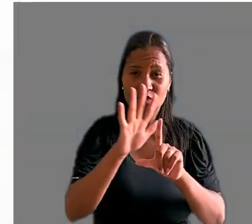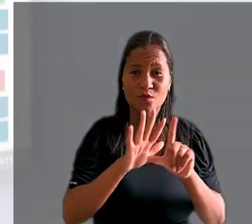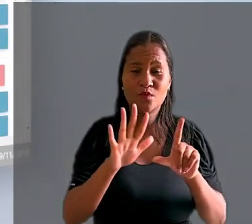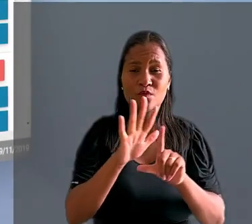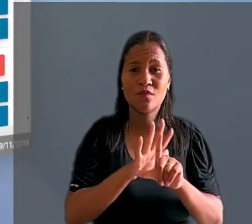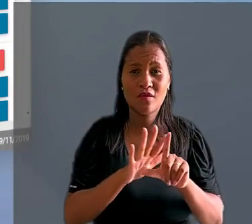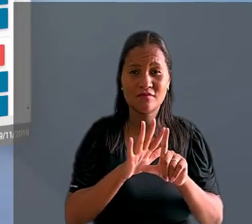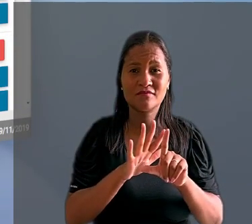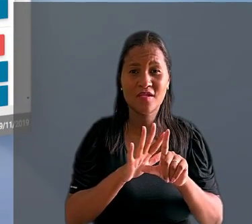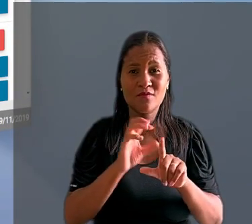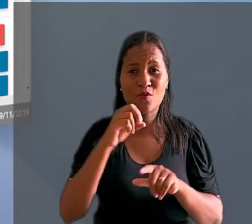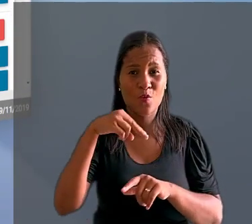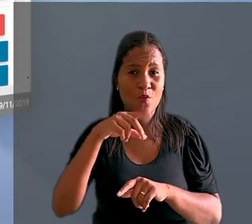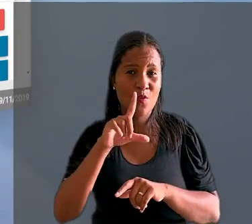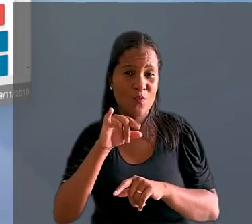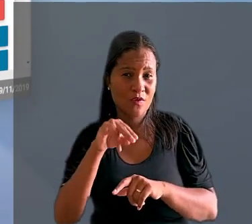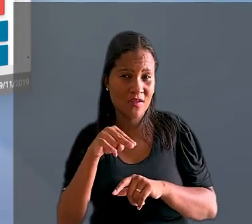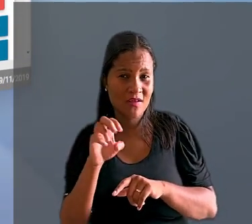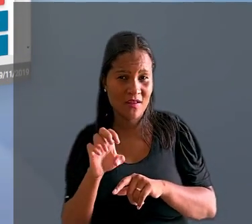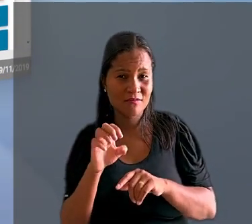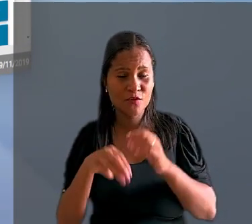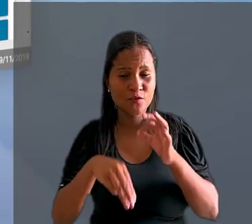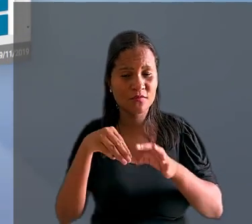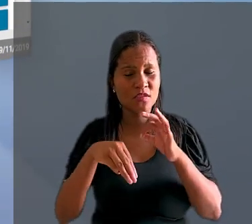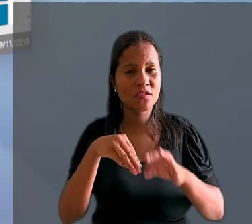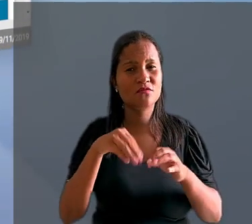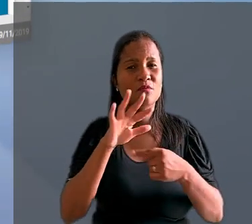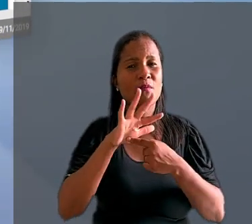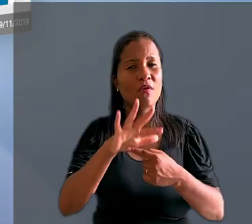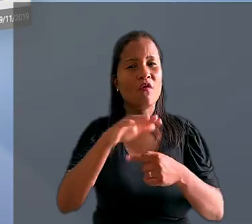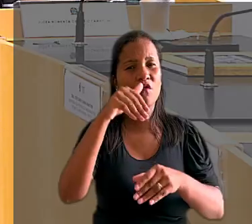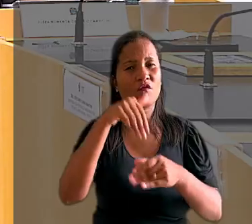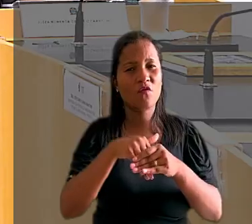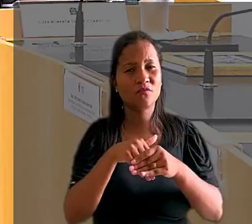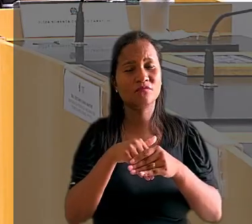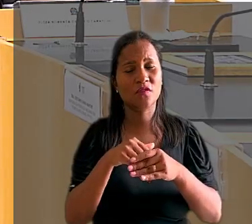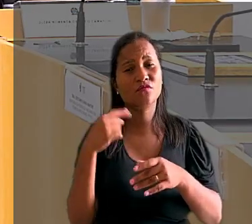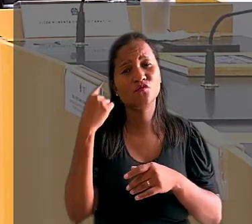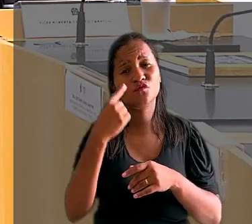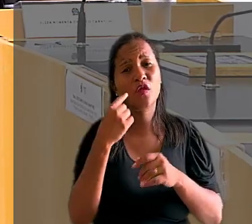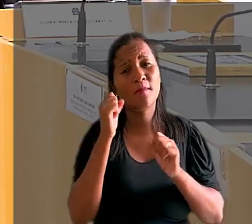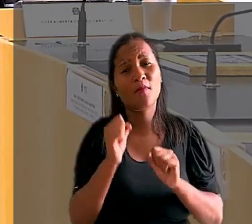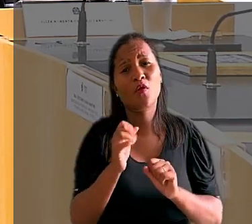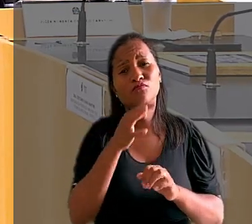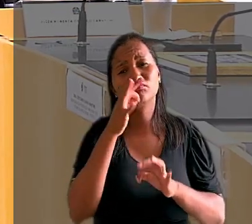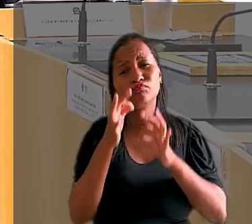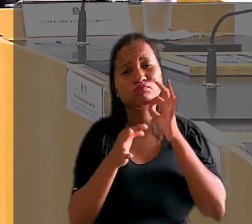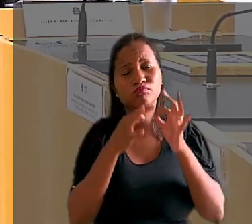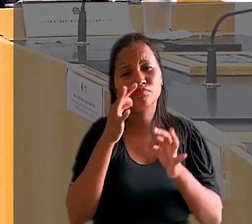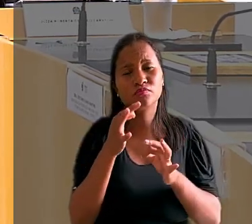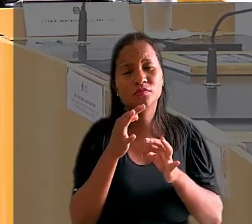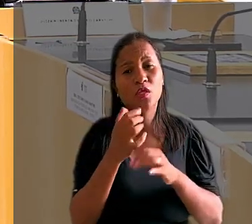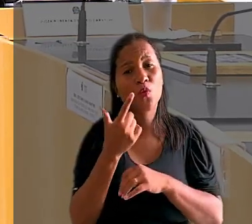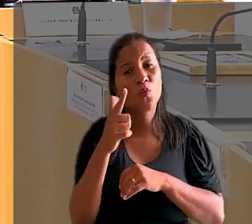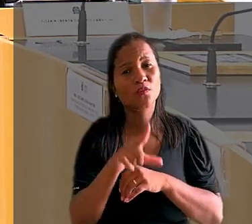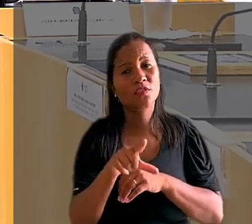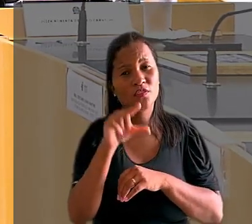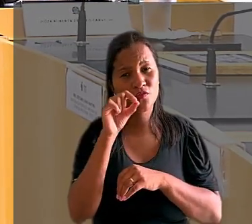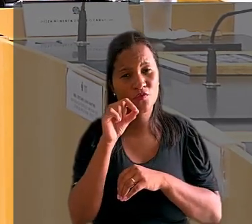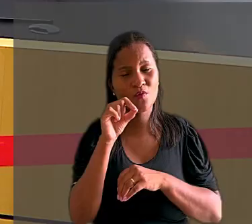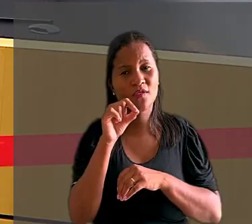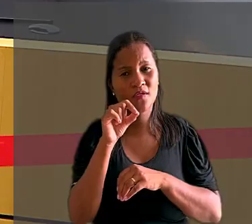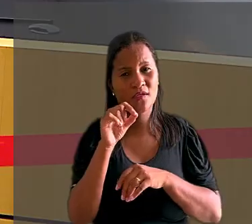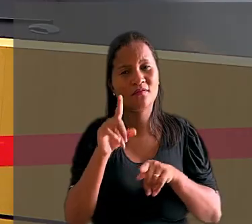online na qual os ministros apresentam os votos e os advogados podem se manifestar. Outra alternativa que tem sido cada vez